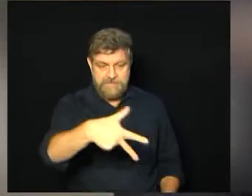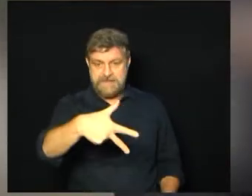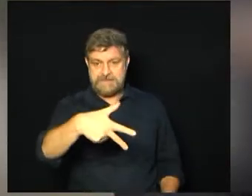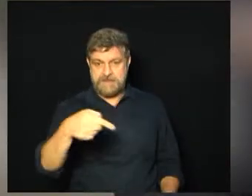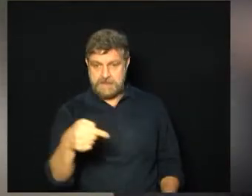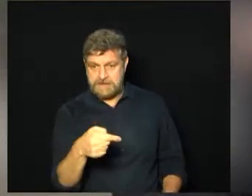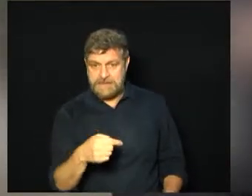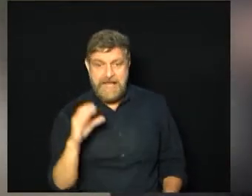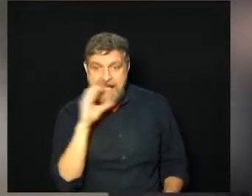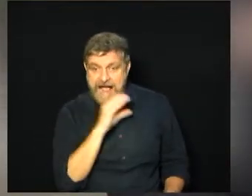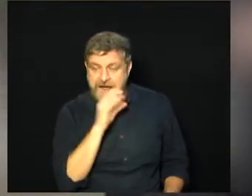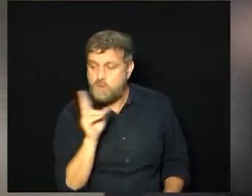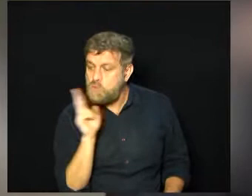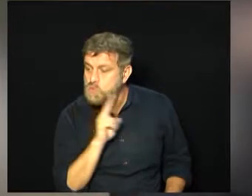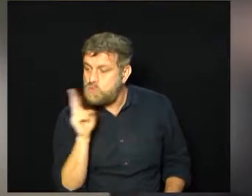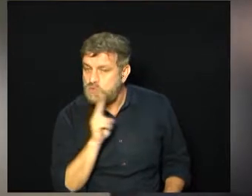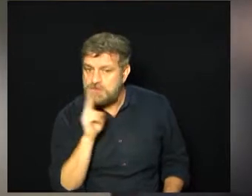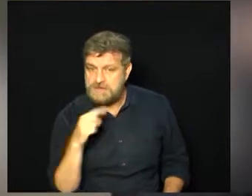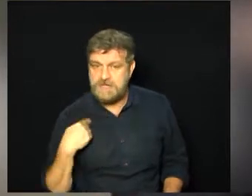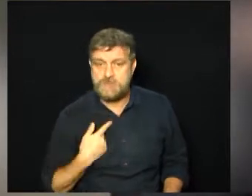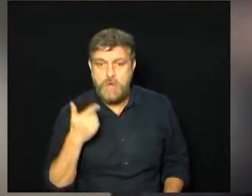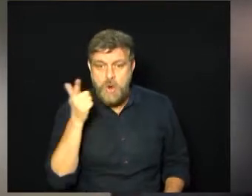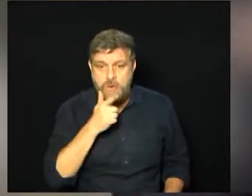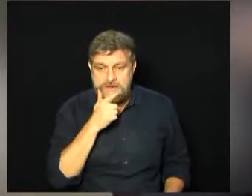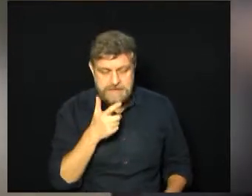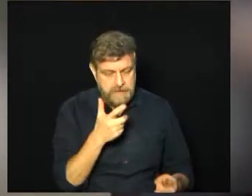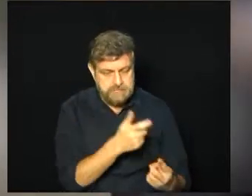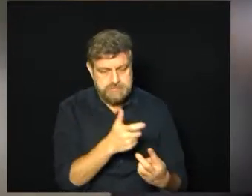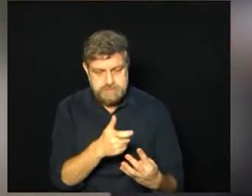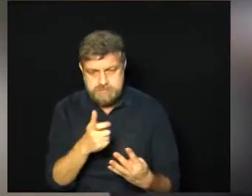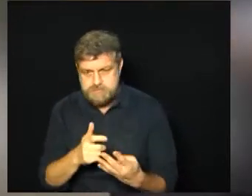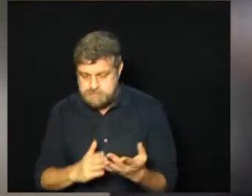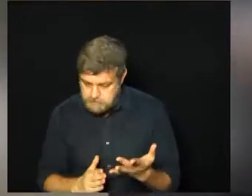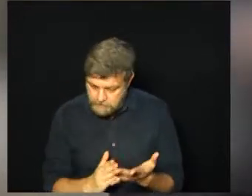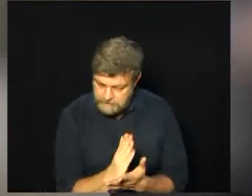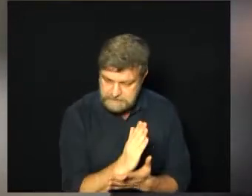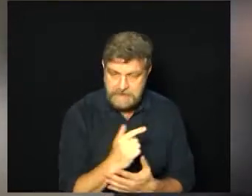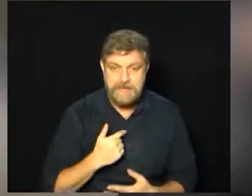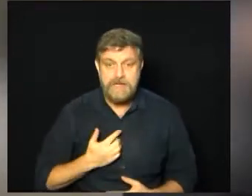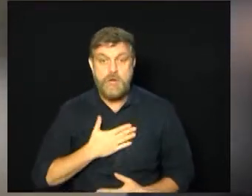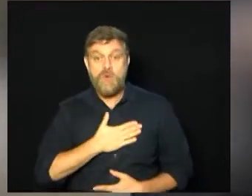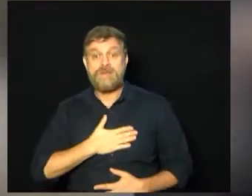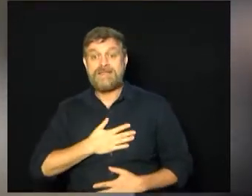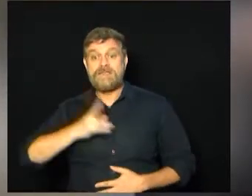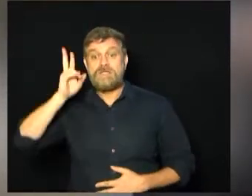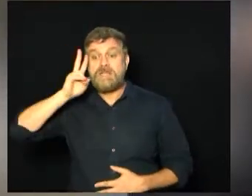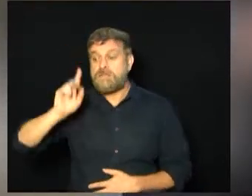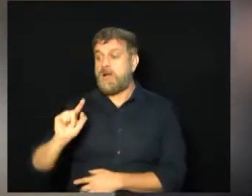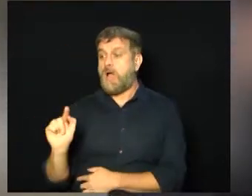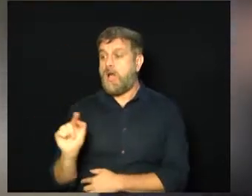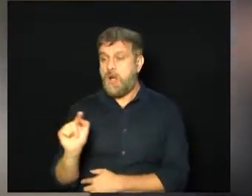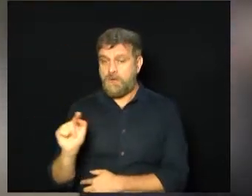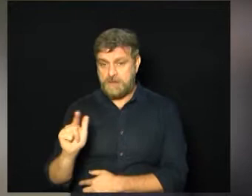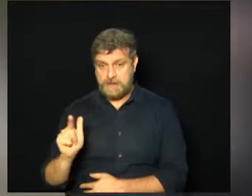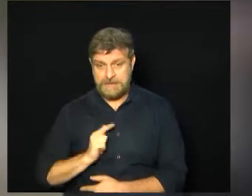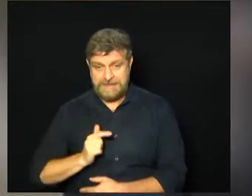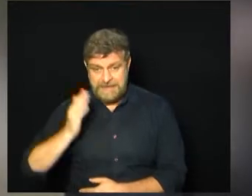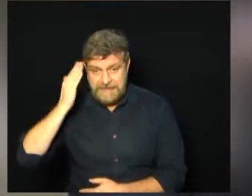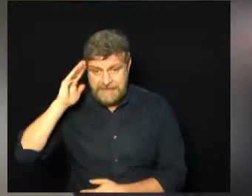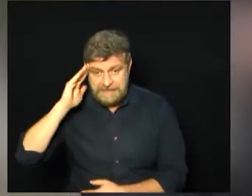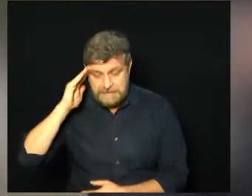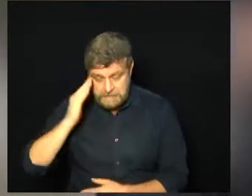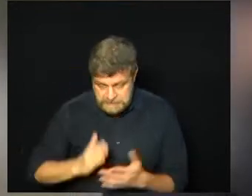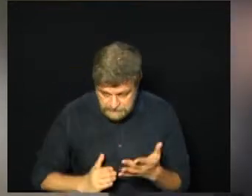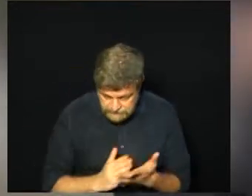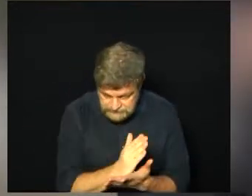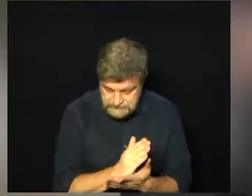a urgência para que a gente possa ter essa aprovação. E o que eu gostaria de lembrar é que, entendo essa aprovação,